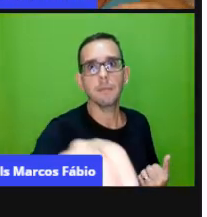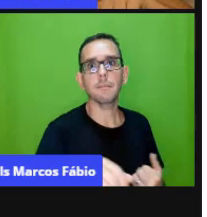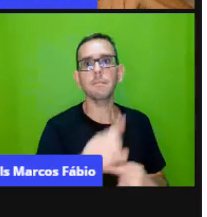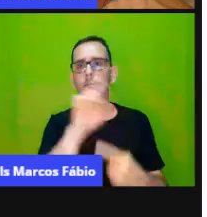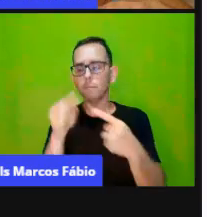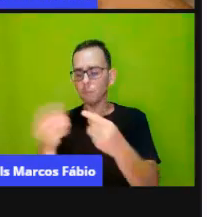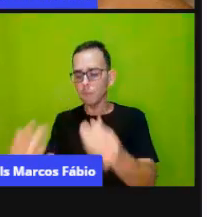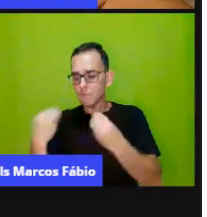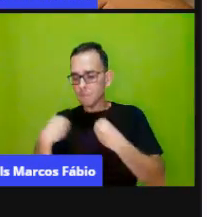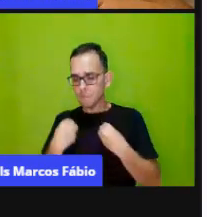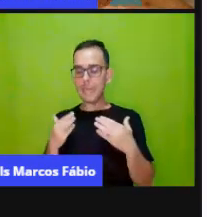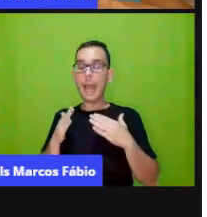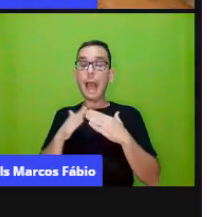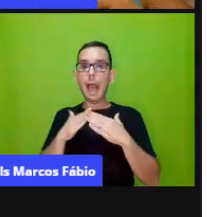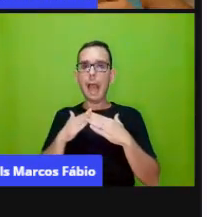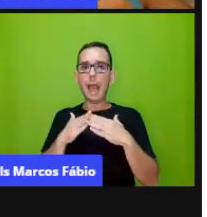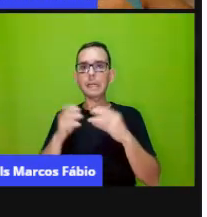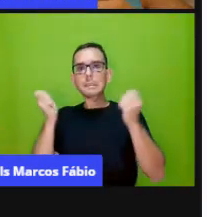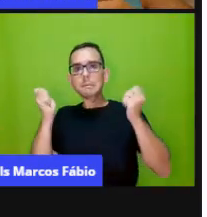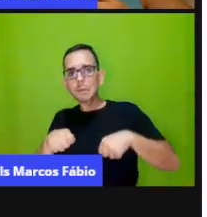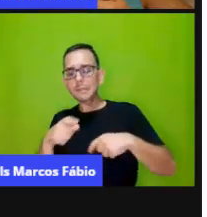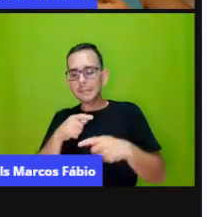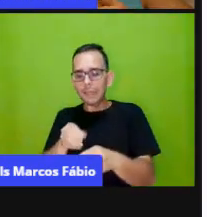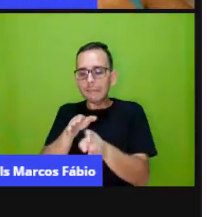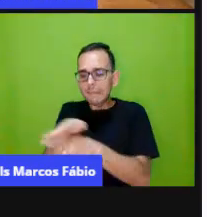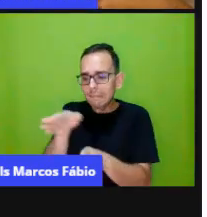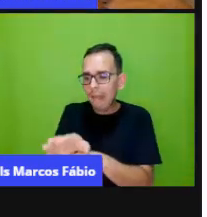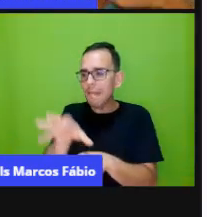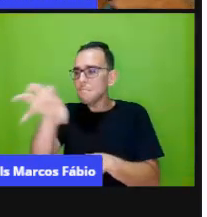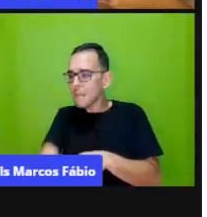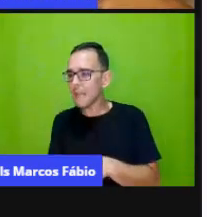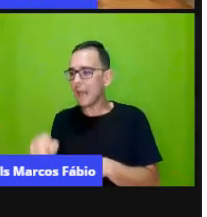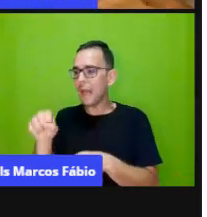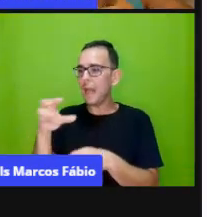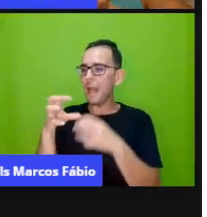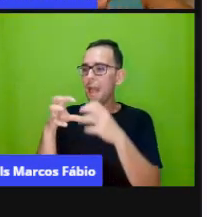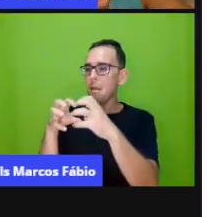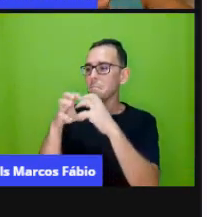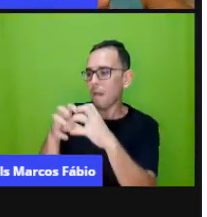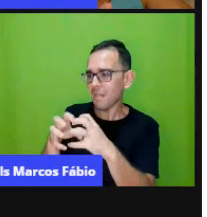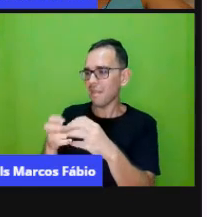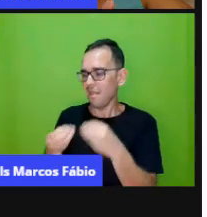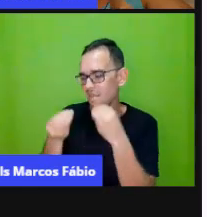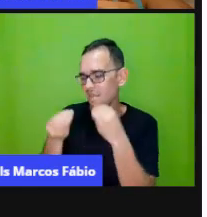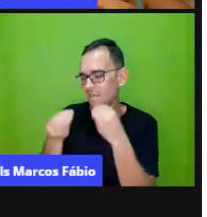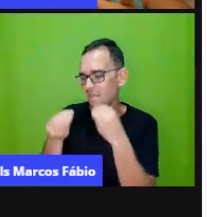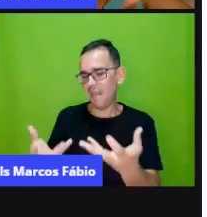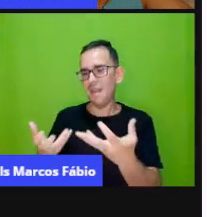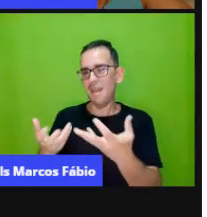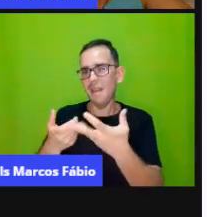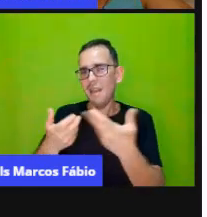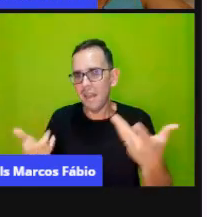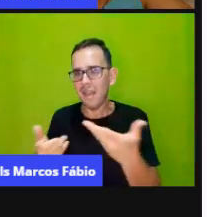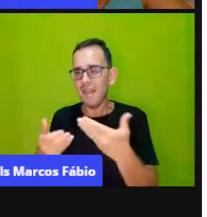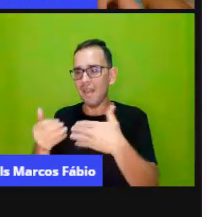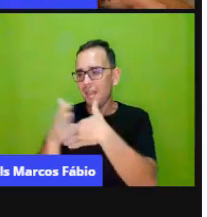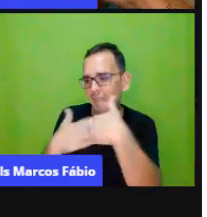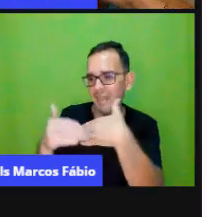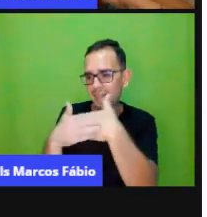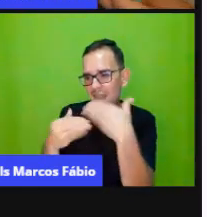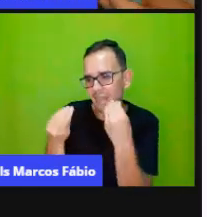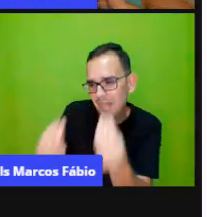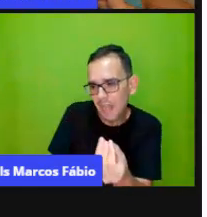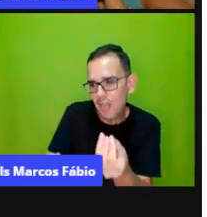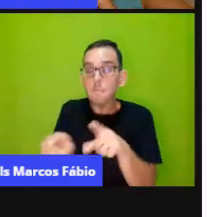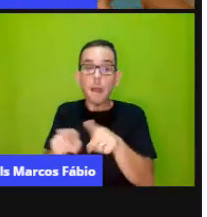gente ensinando um comando simples, que é o pegar a bolinha. Com isso, você dá carinho, você brinca, mas